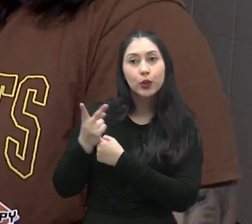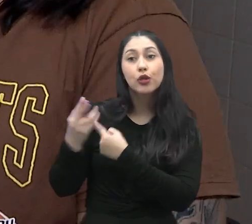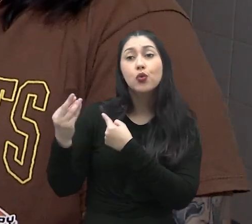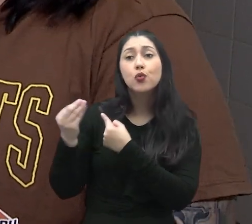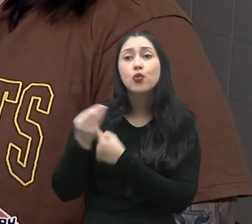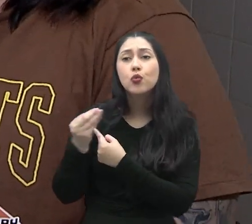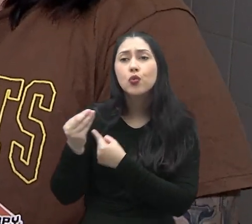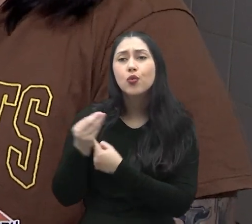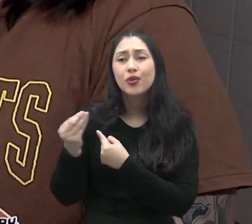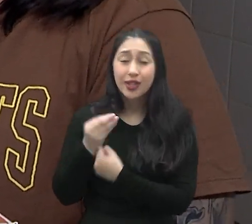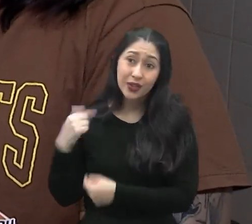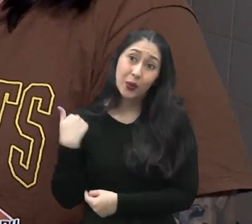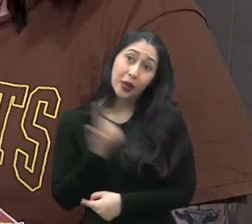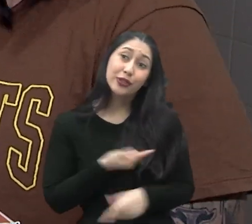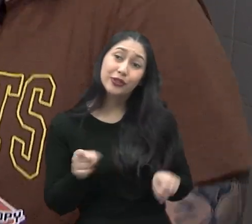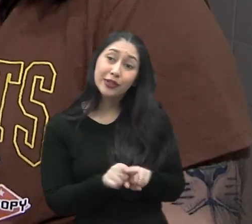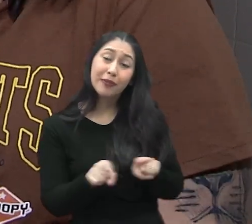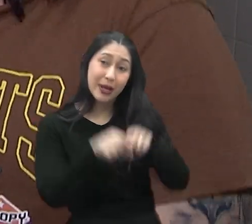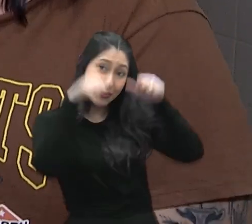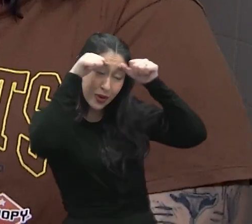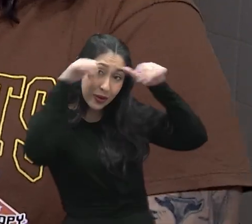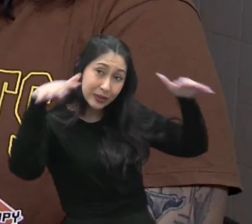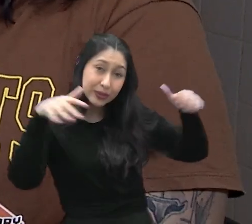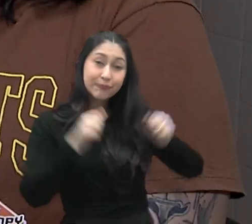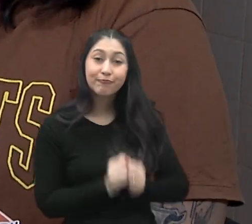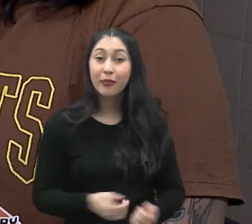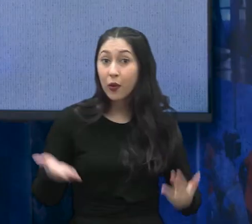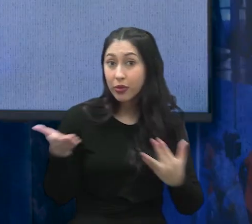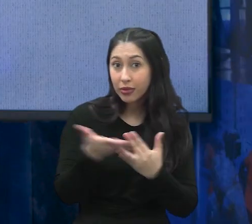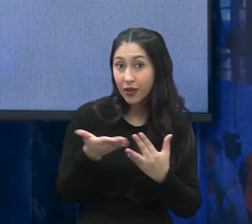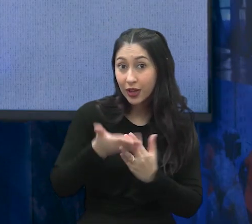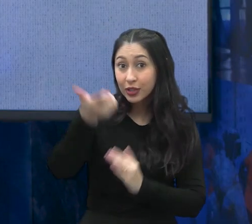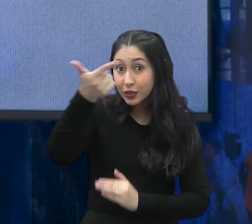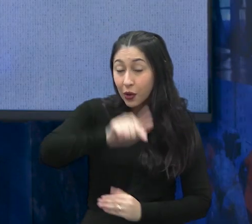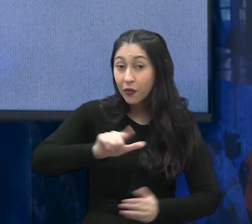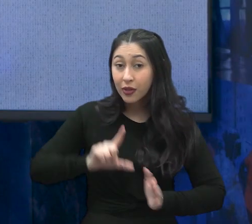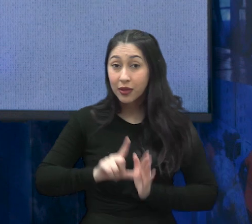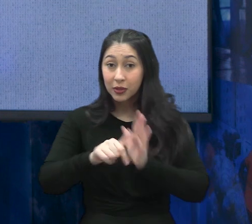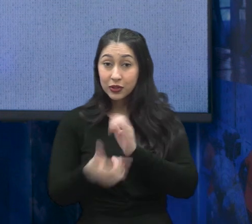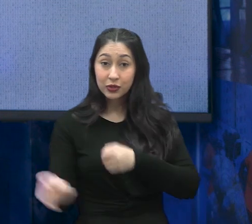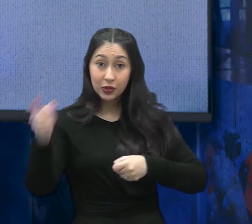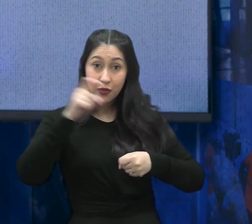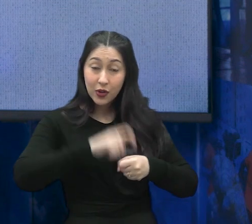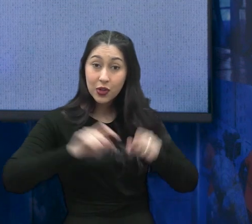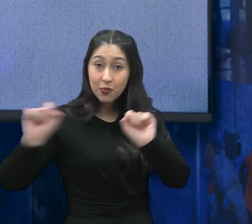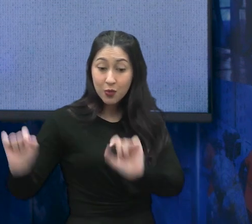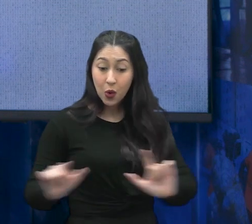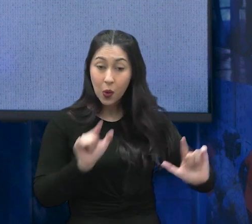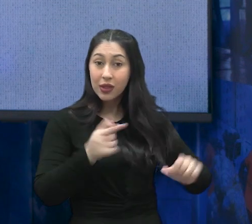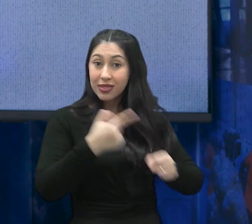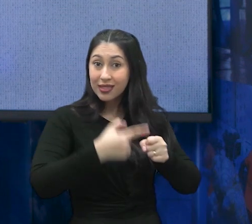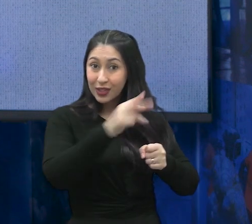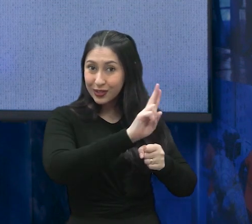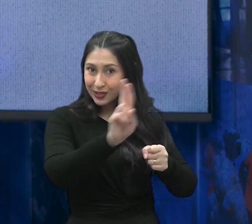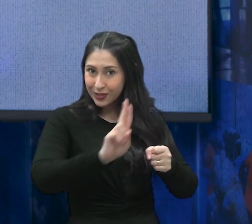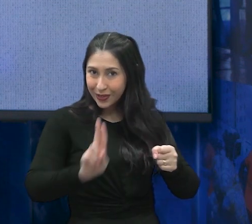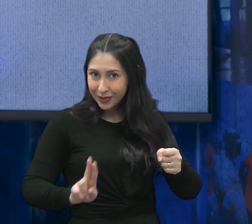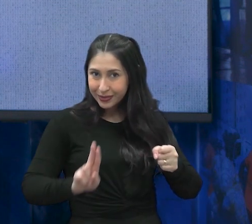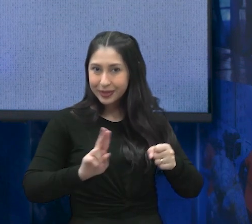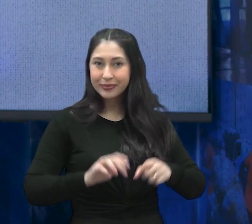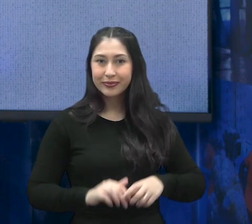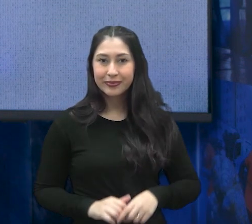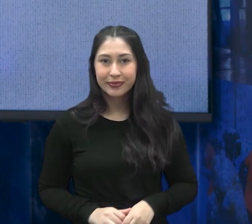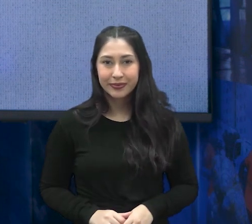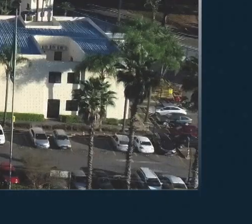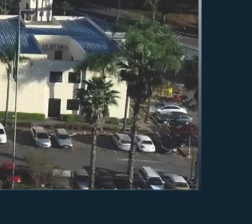esse carinho, né? Esse cuidado com a gente e com eles. Outra pausa aqui no nosso programa e daqui a pouco eu volto com o nosso quadro Nomes